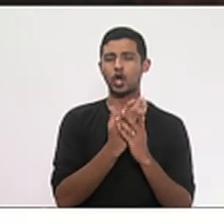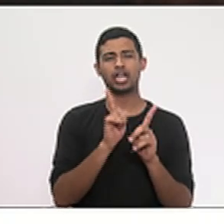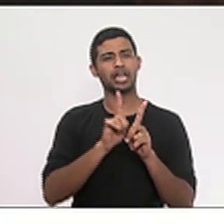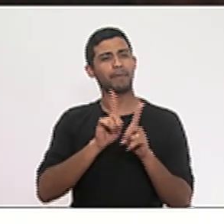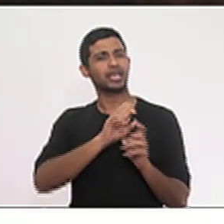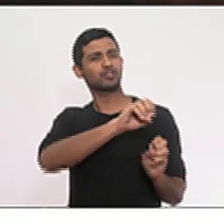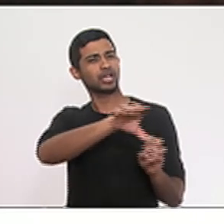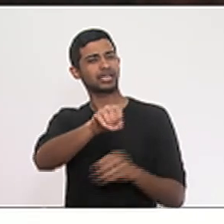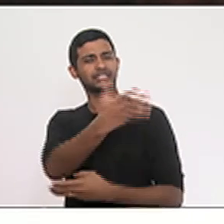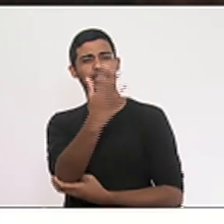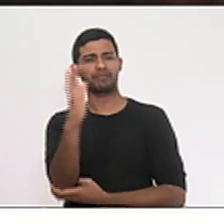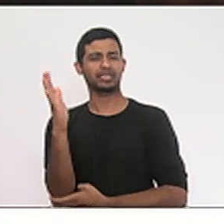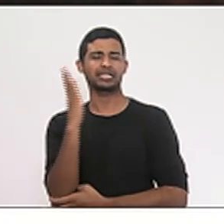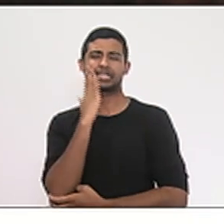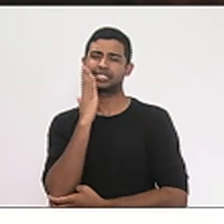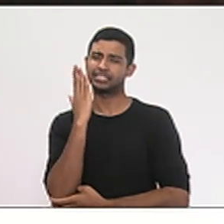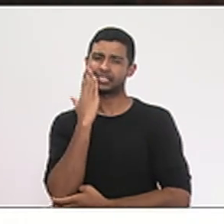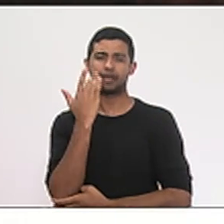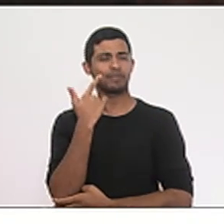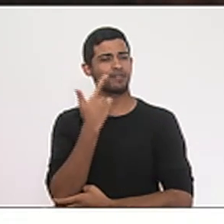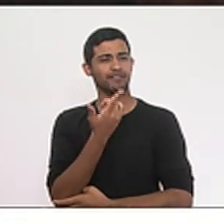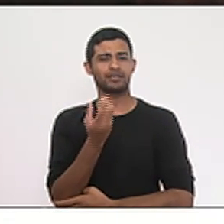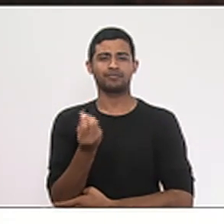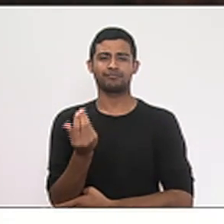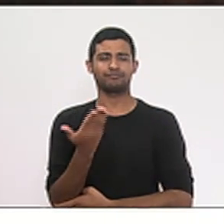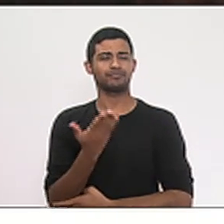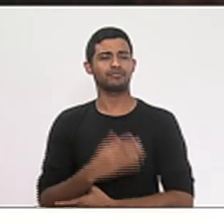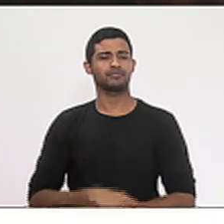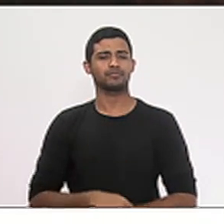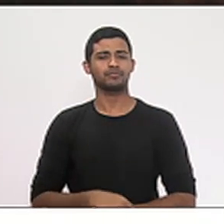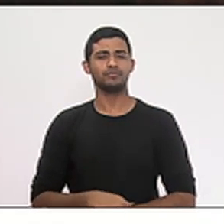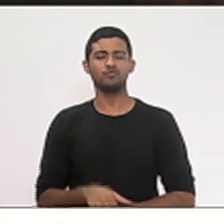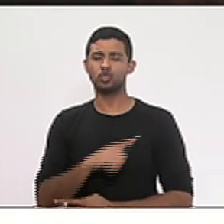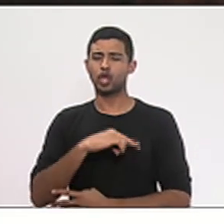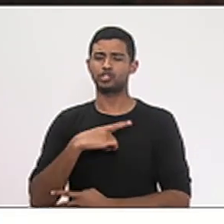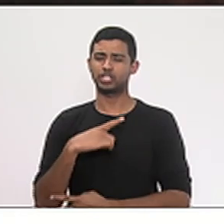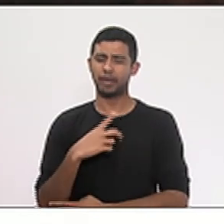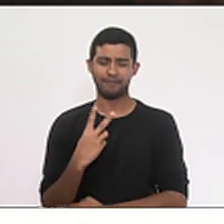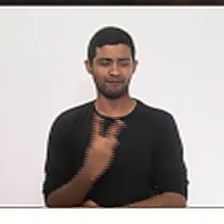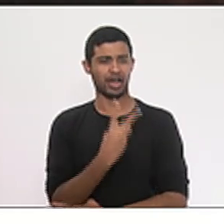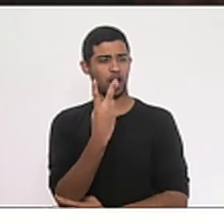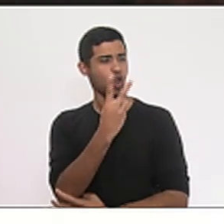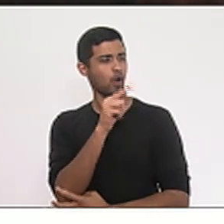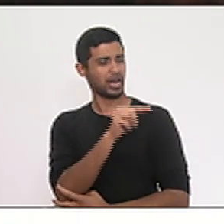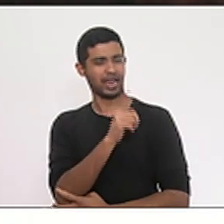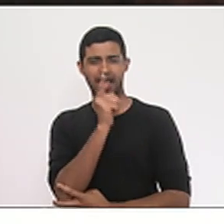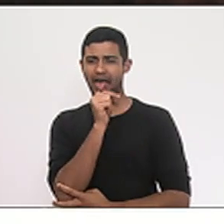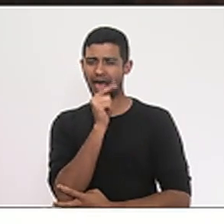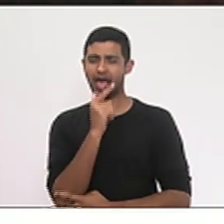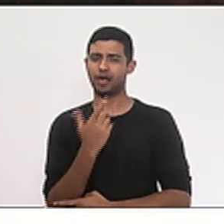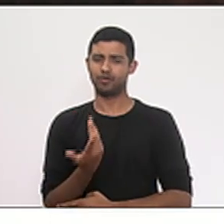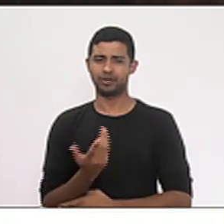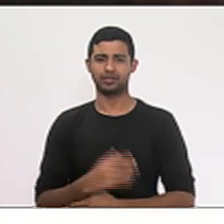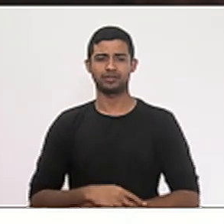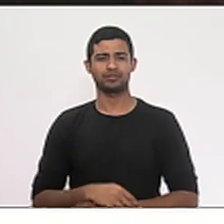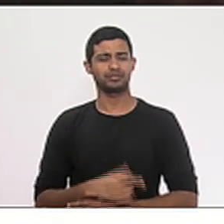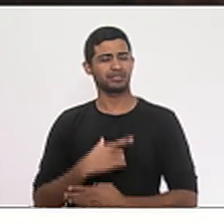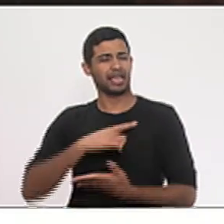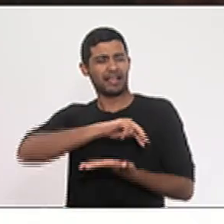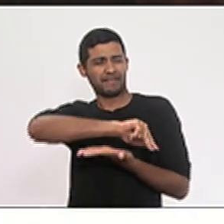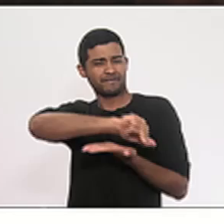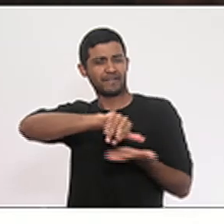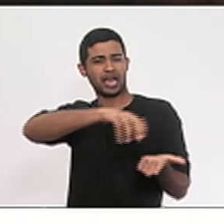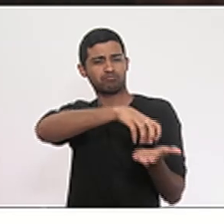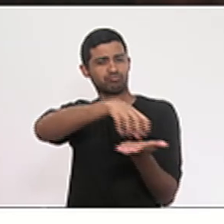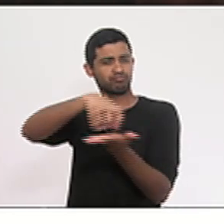ambiental e o entendimento que a gente tenha esse valor pela água e que envolve vários